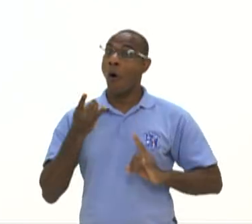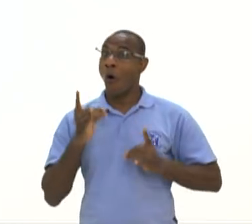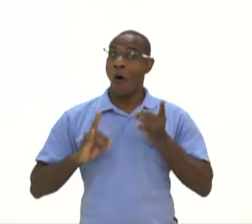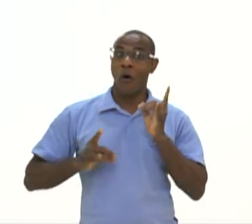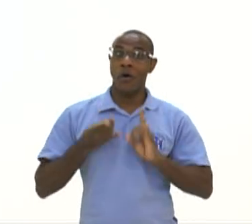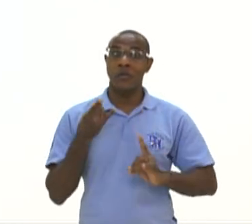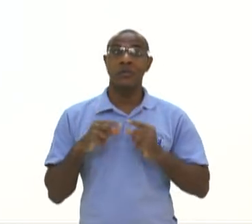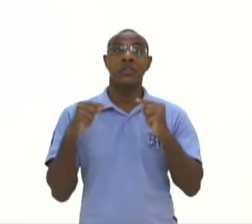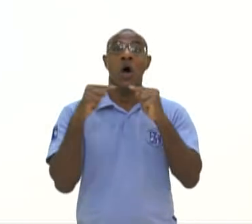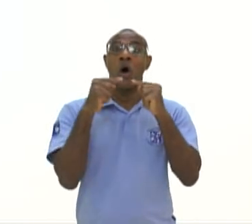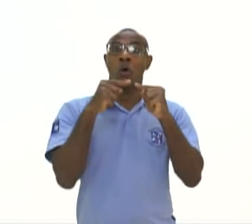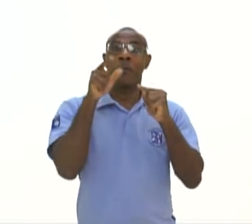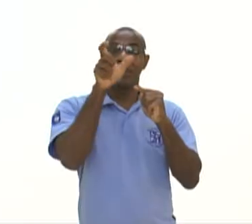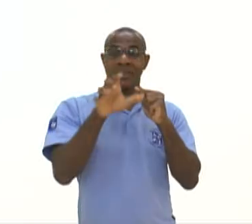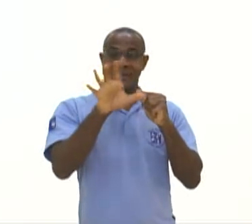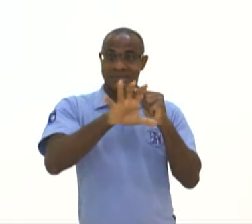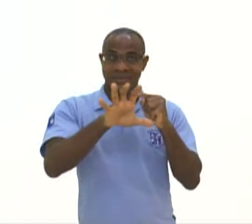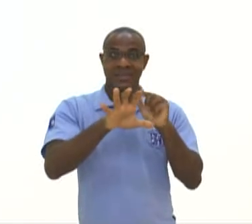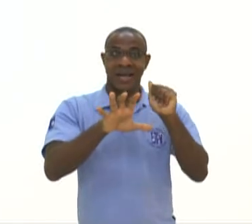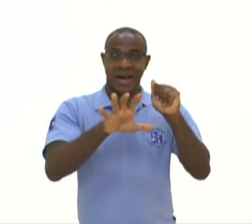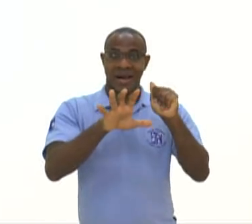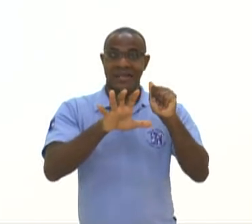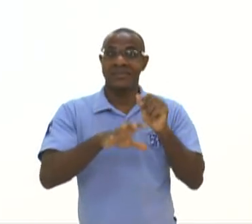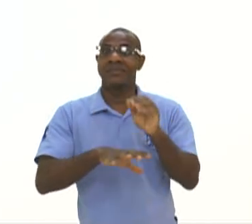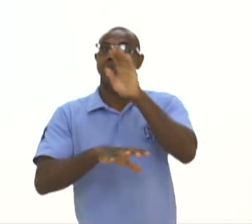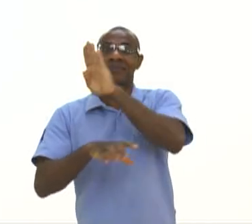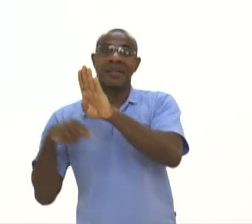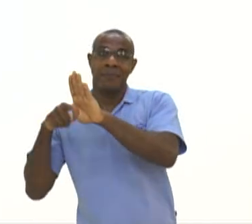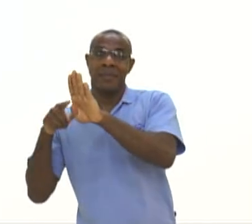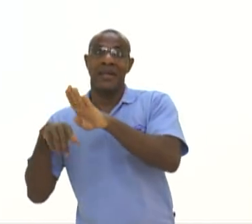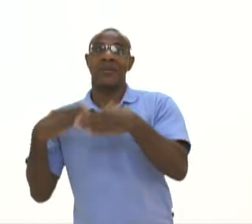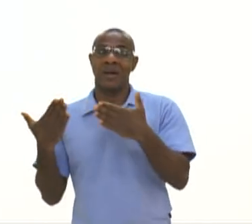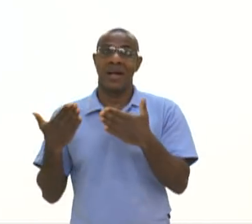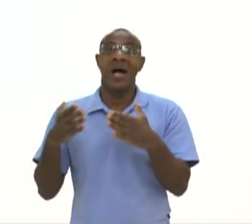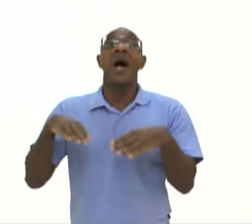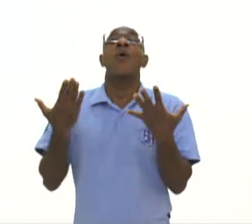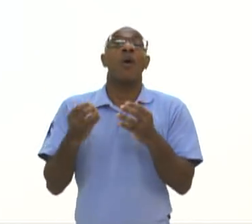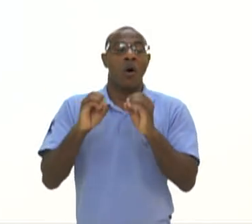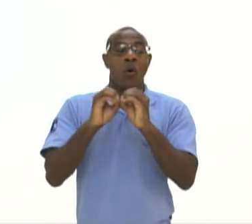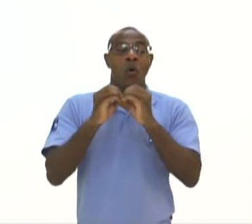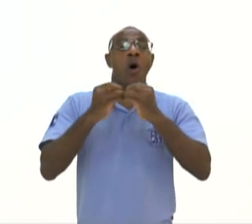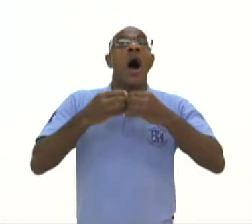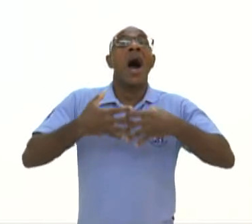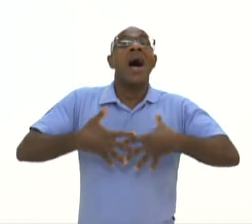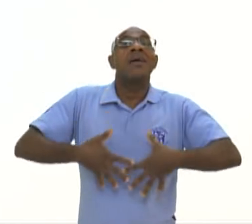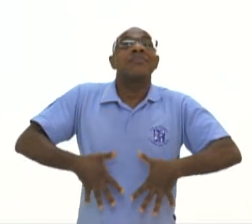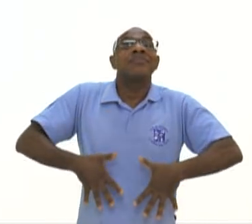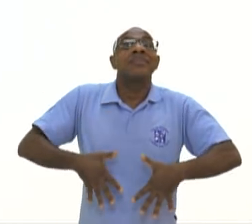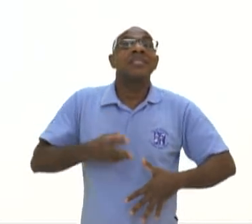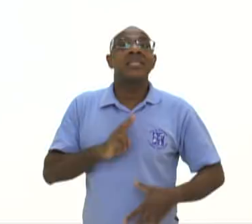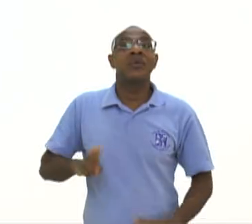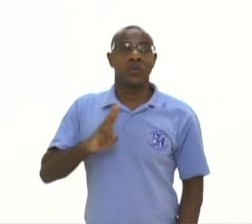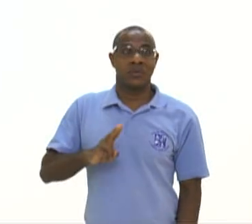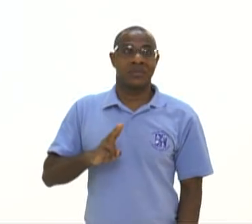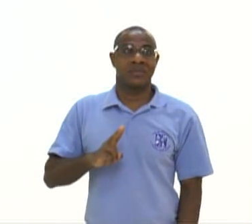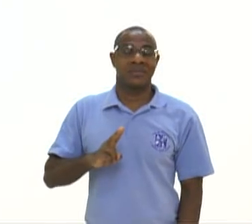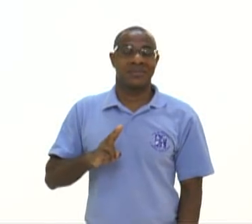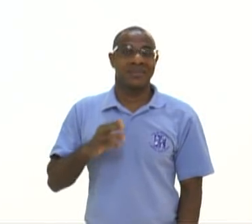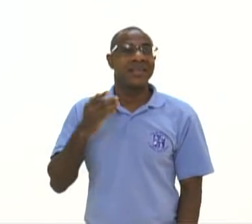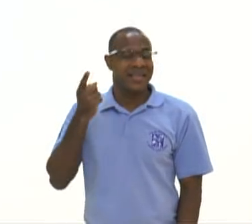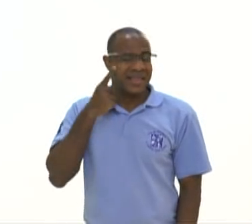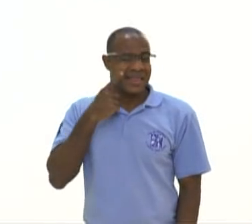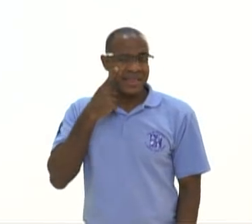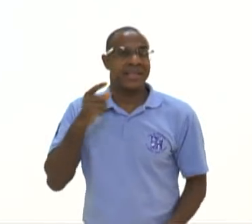aqui que estão envolvidos? E será que você consegue lembrar qual é a glândula que produz esse hormônio? Vamos tentar resolver aí?